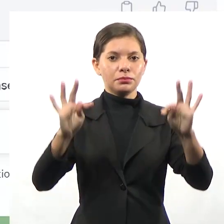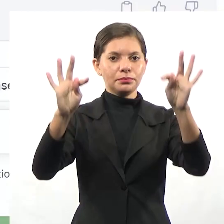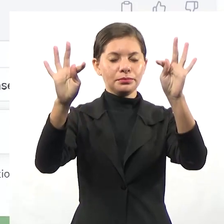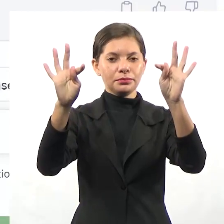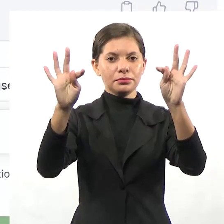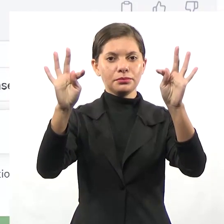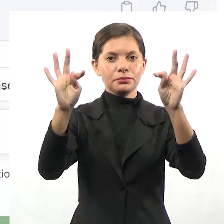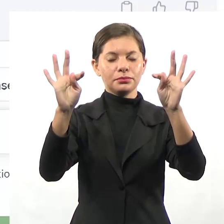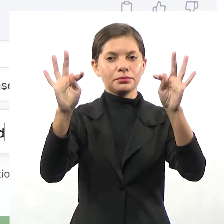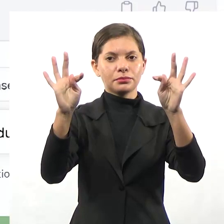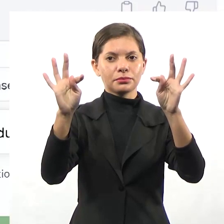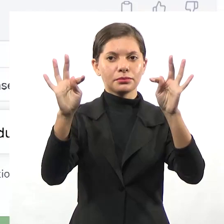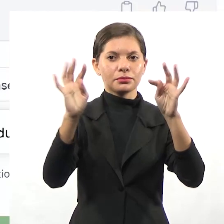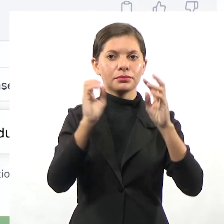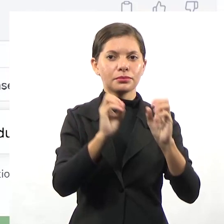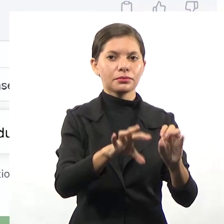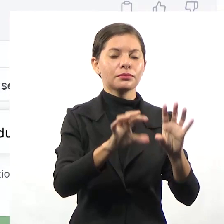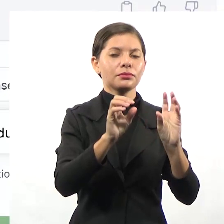tecnologias